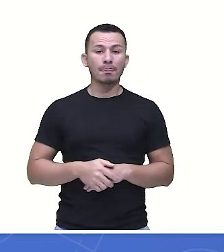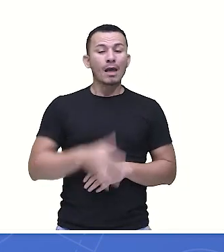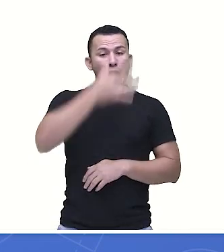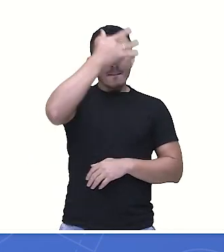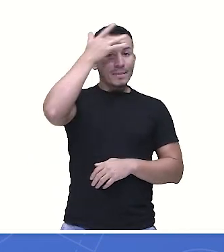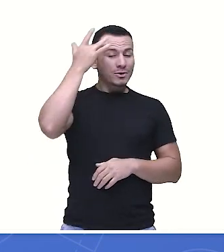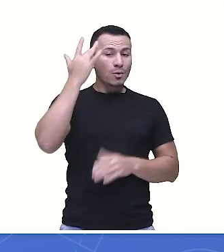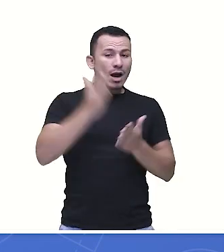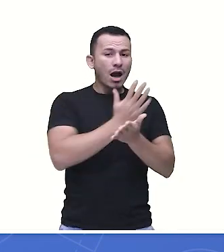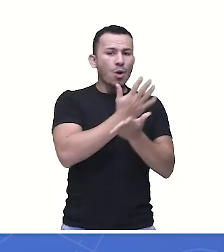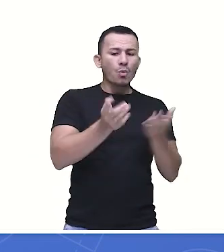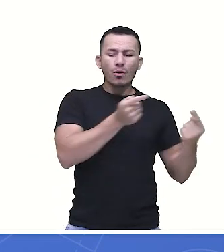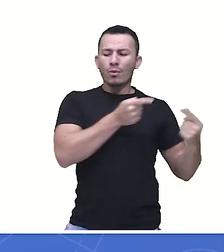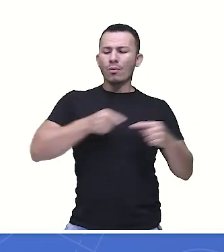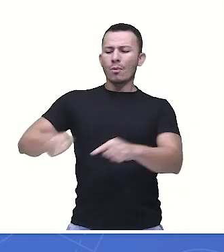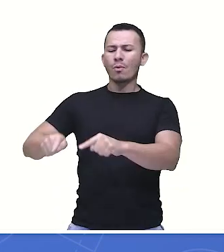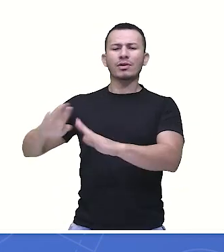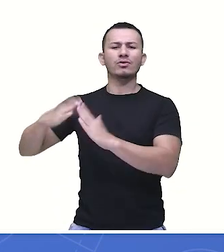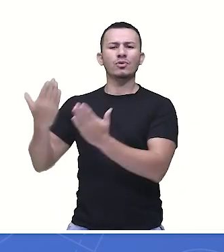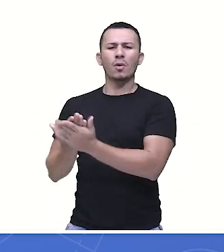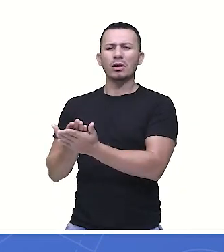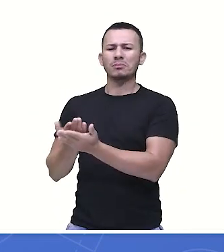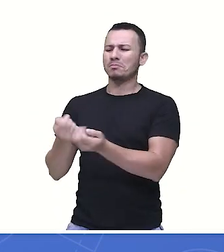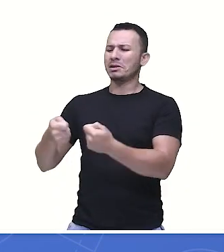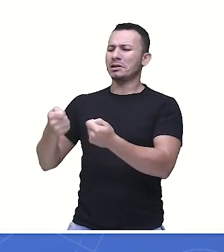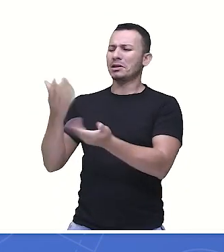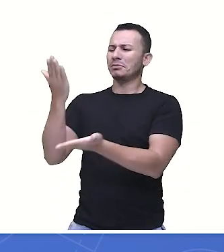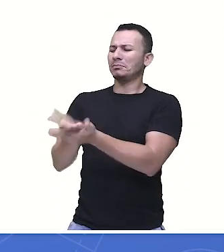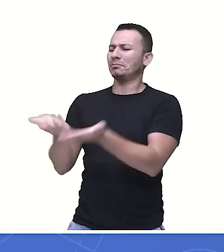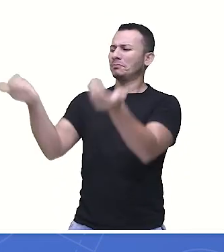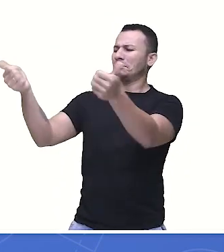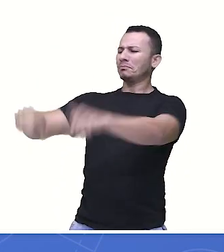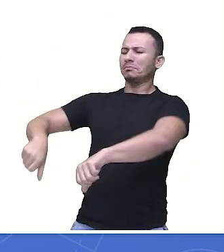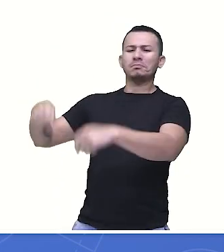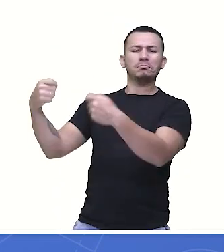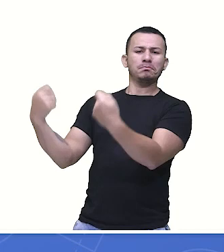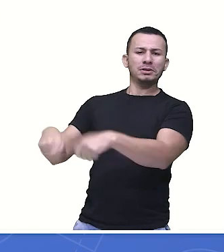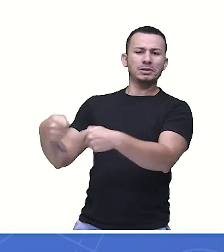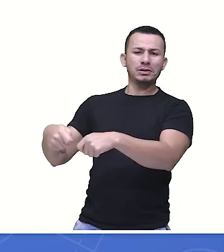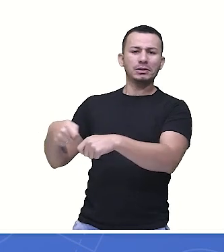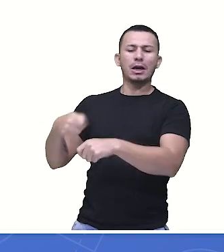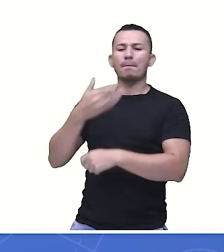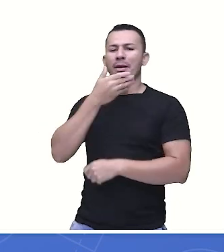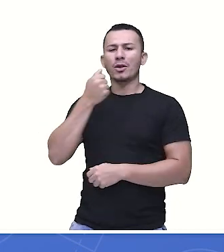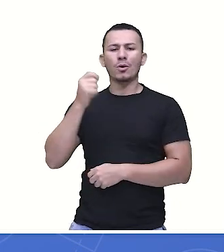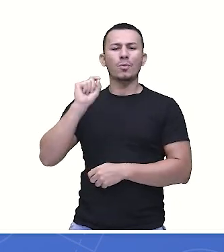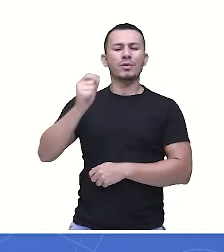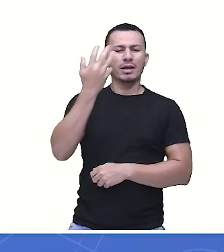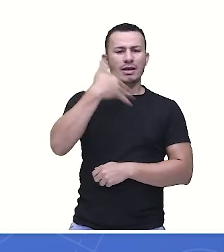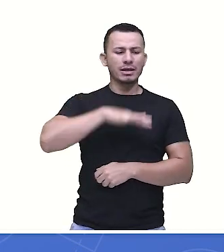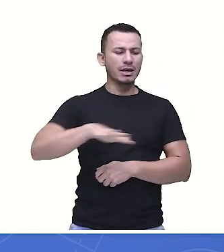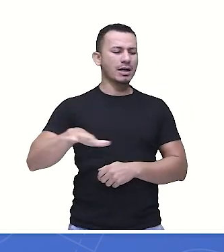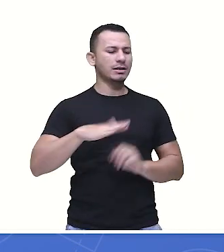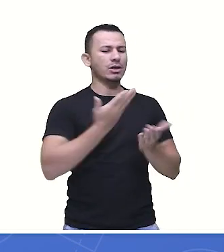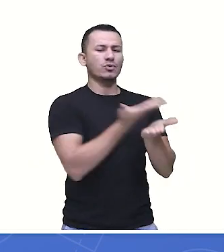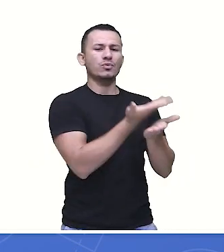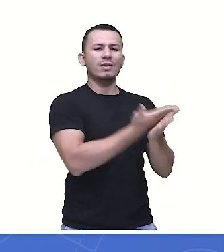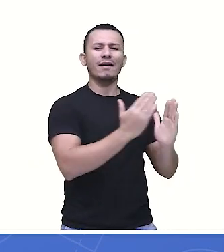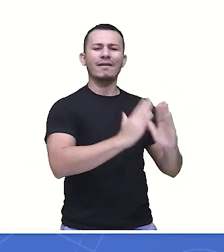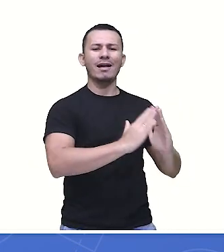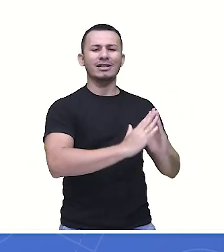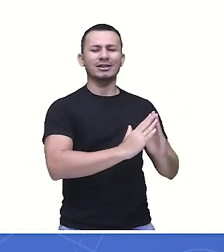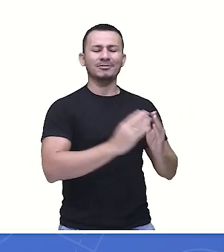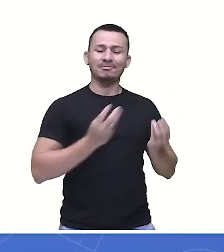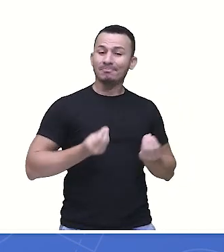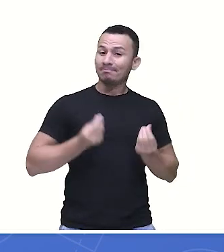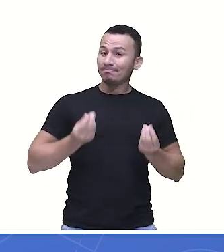fim da escola, que a escola acabe, que as crianças sejam educadas em casa. Será que isso é bom? Né? Tudo